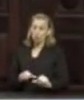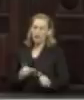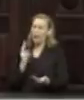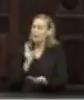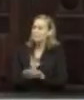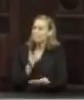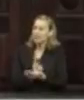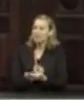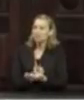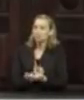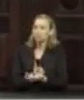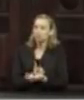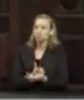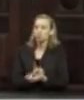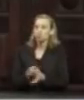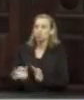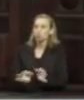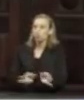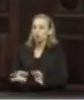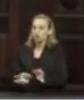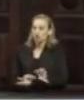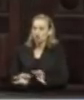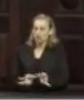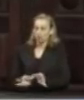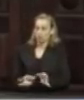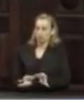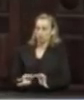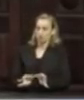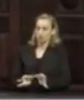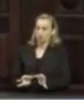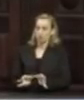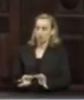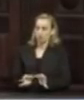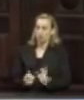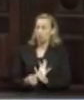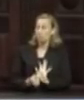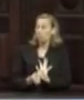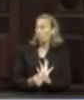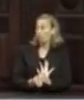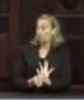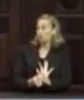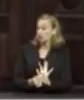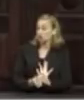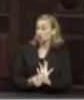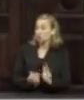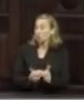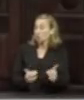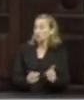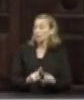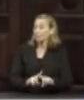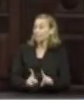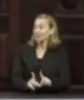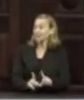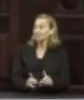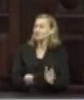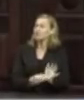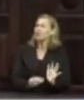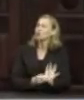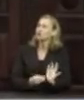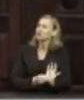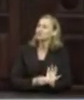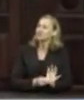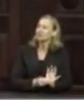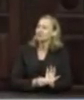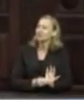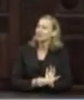poderia ser para modernização, ele não se justifica, deputado Luiz Paulo, porque tem fundo para isso que nunca foi utilizado, esse dinheiro foi desviado. Então